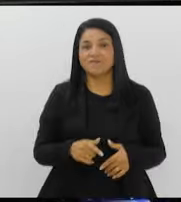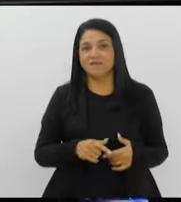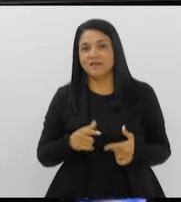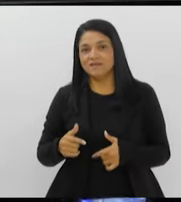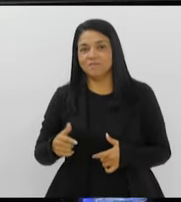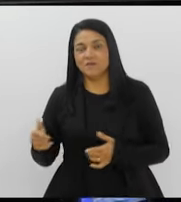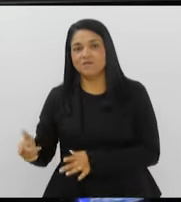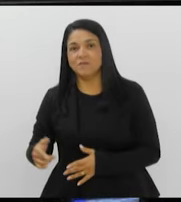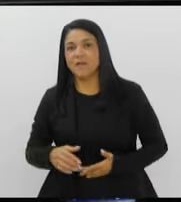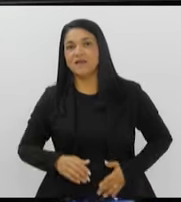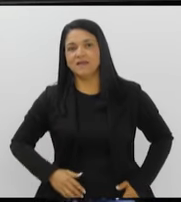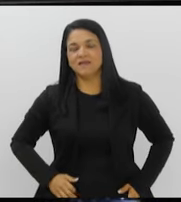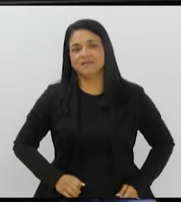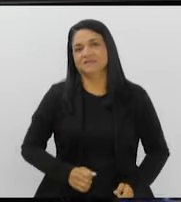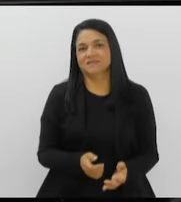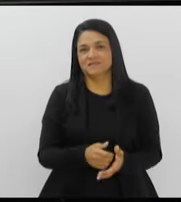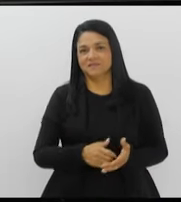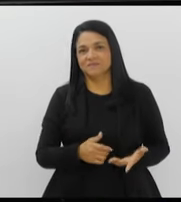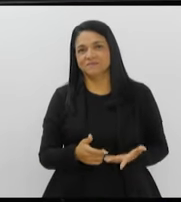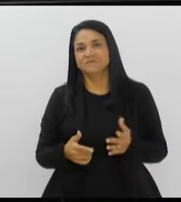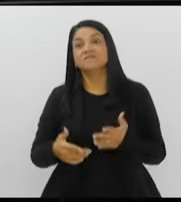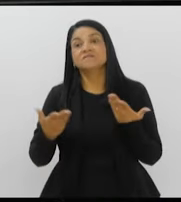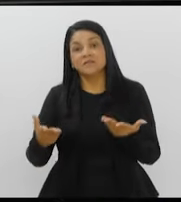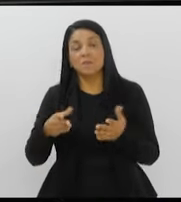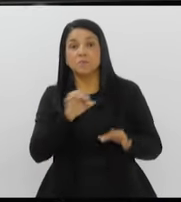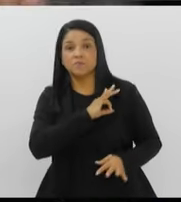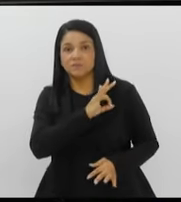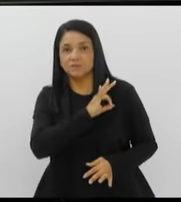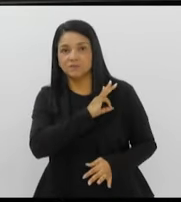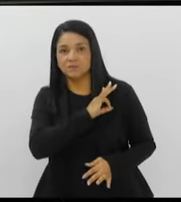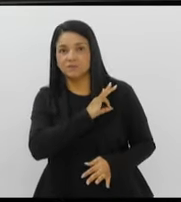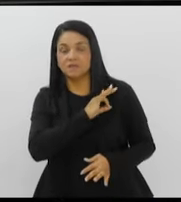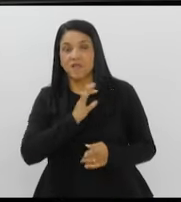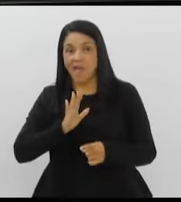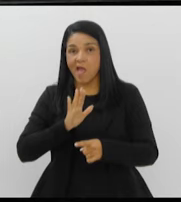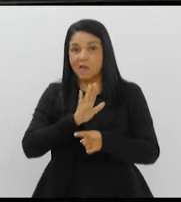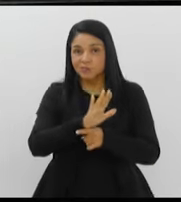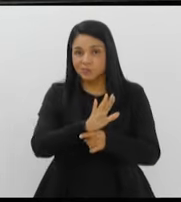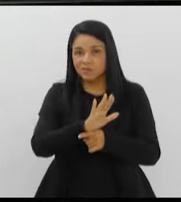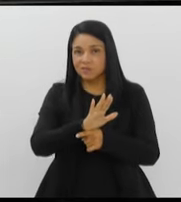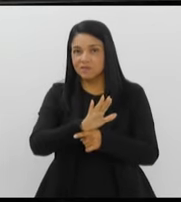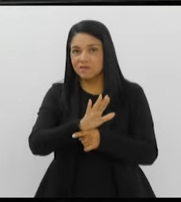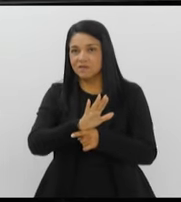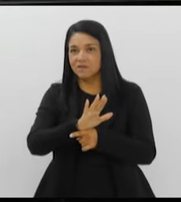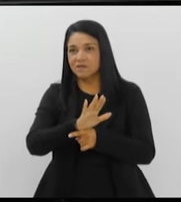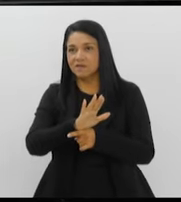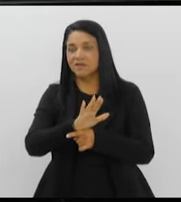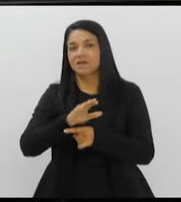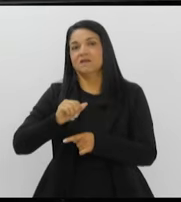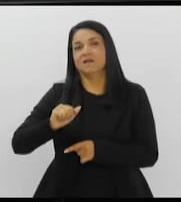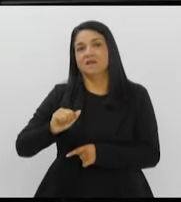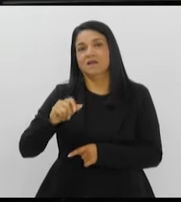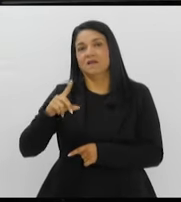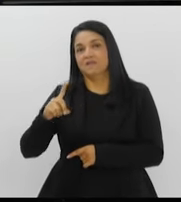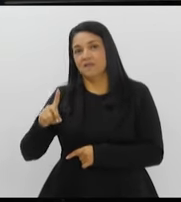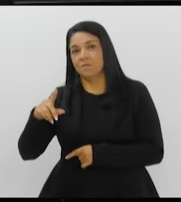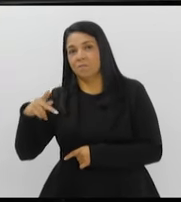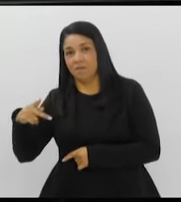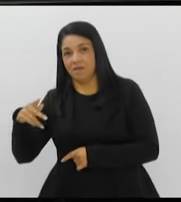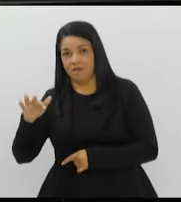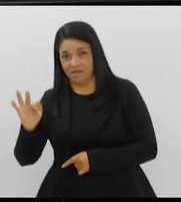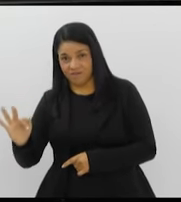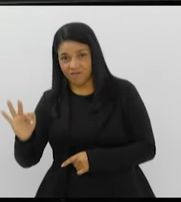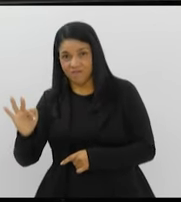mataram esse policial. Quem colabora com a DPF também puxou aquele